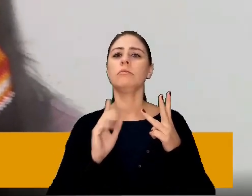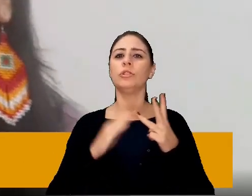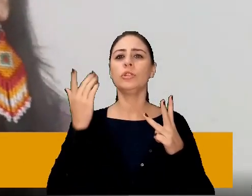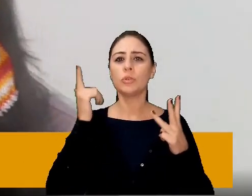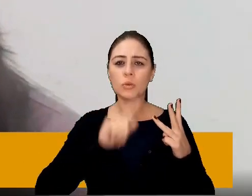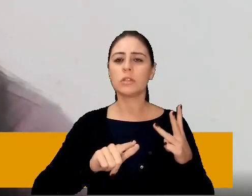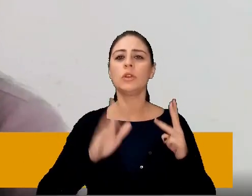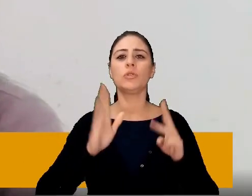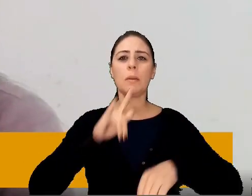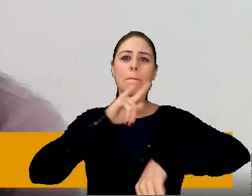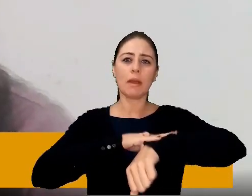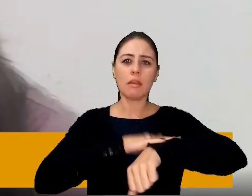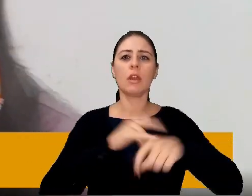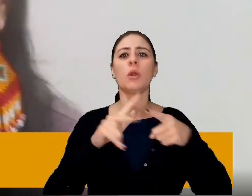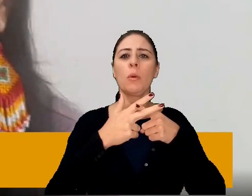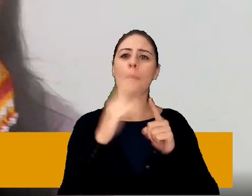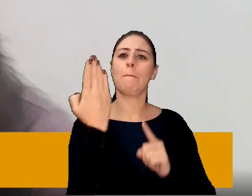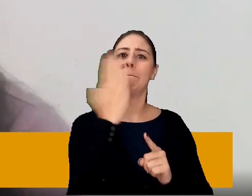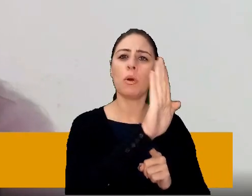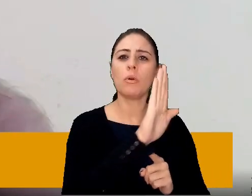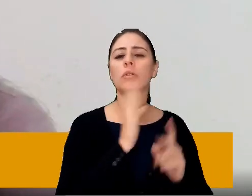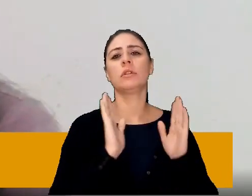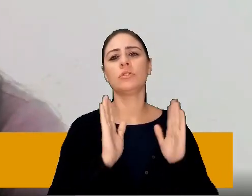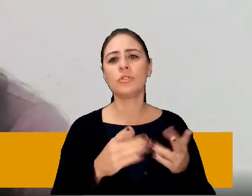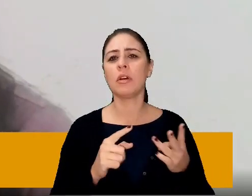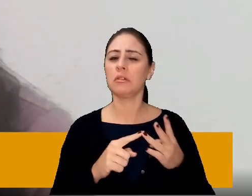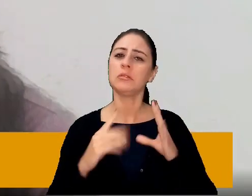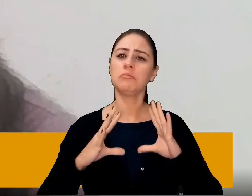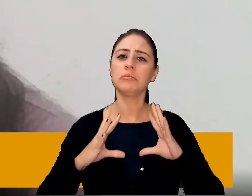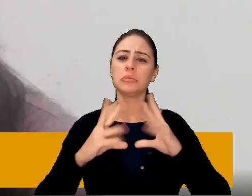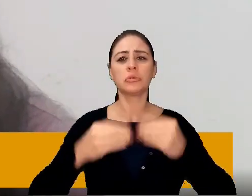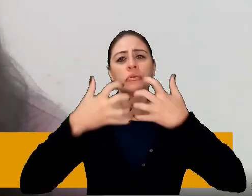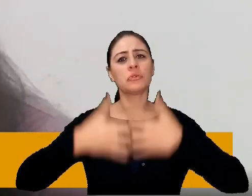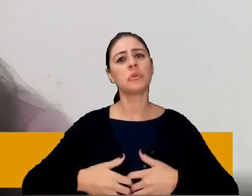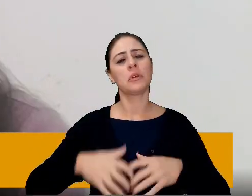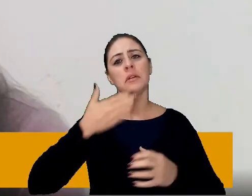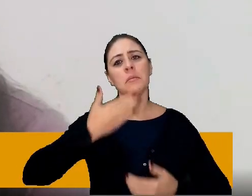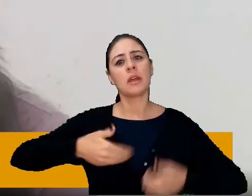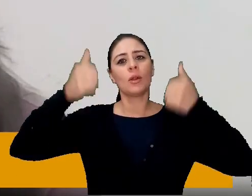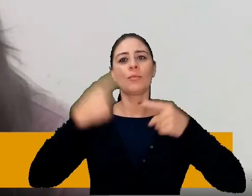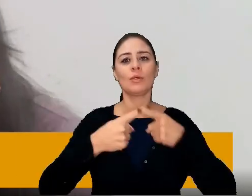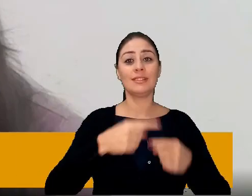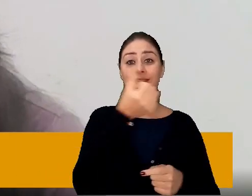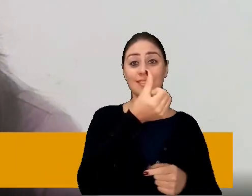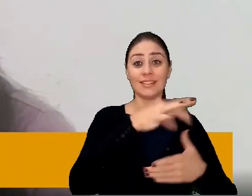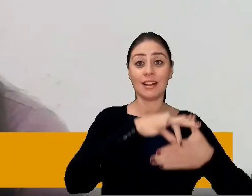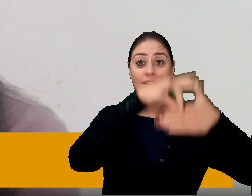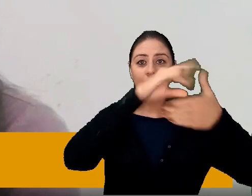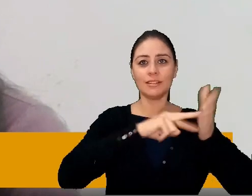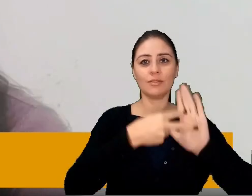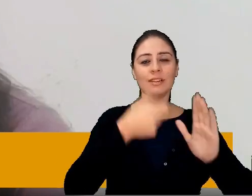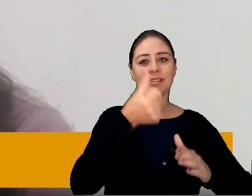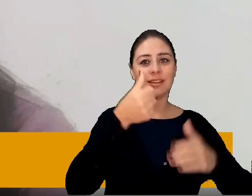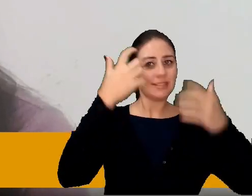no banheiro, a gente já conseguiu arrumar o banheirinho ali. Então, tudo está se encaminhando, porque eu acho que 6 cabeças pensam melhor que uma, né?